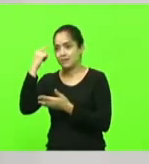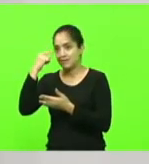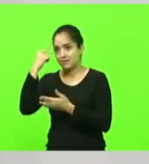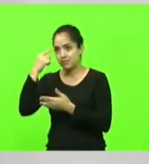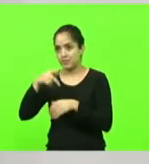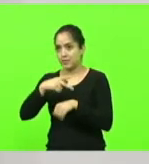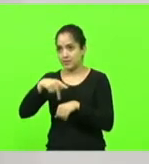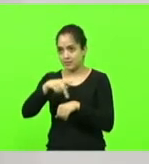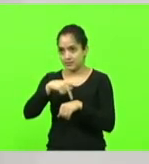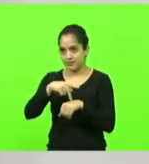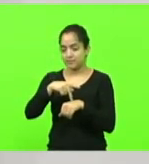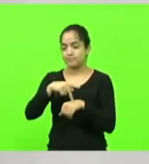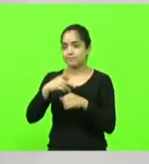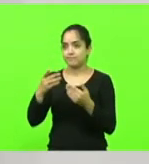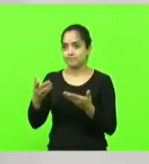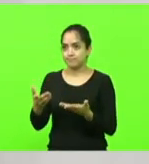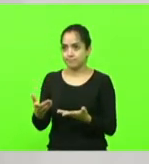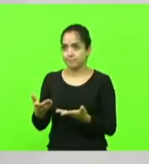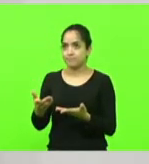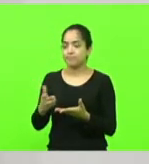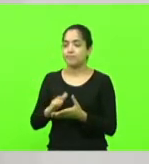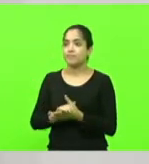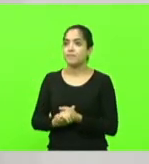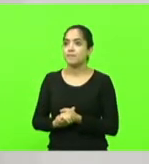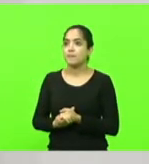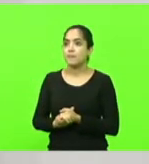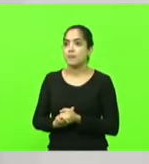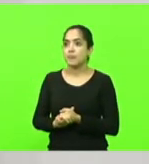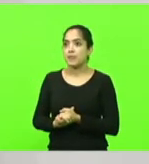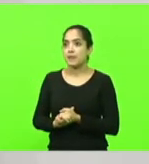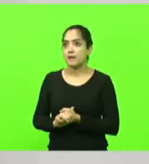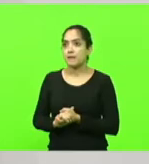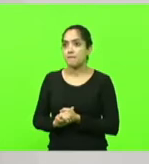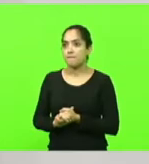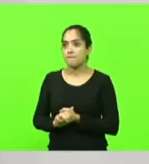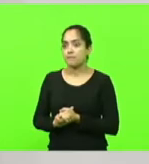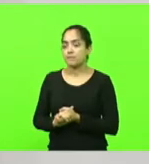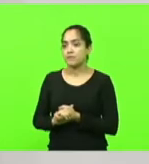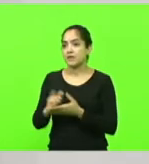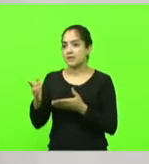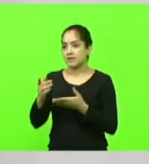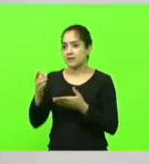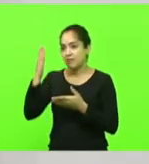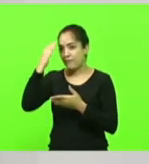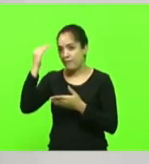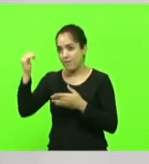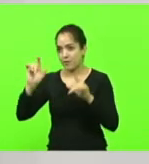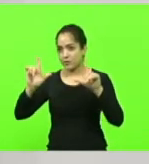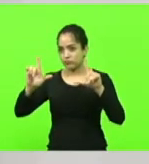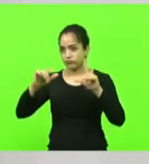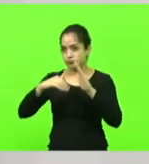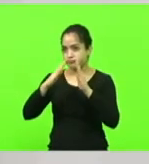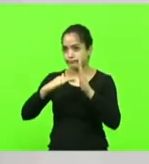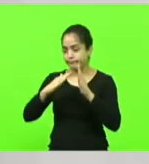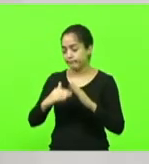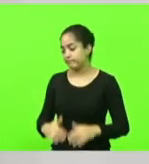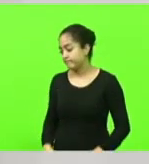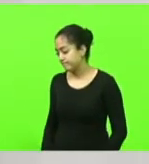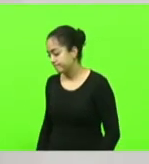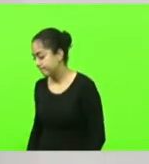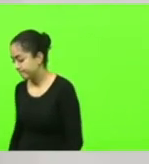aquela imortalizada na tela por Pablo Picasso, a famosa tela de Guernica.